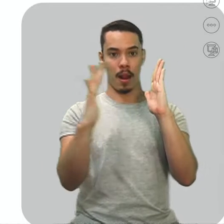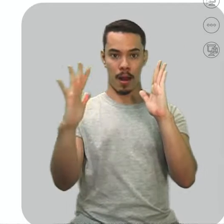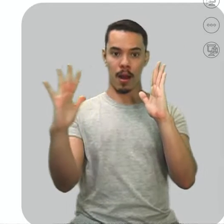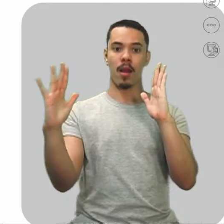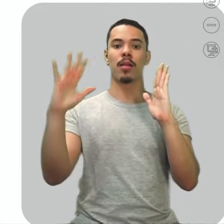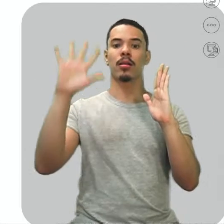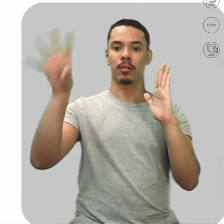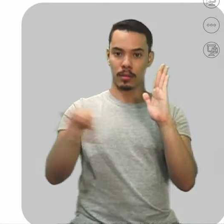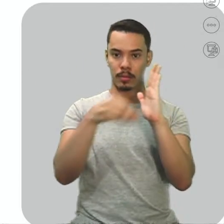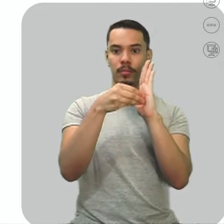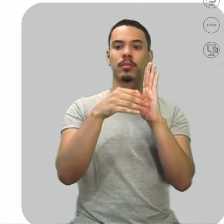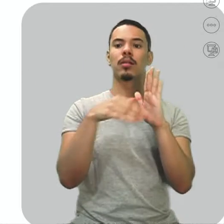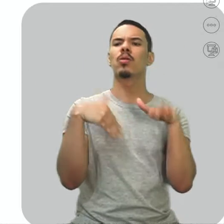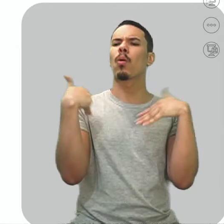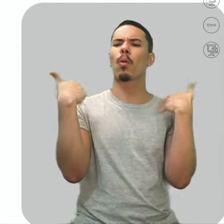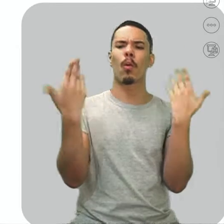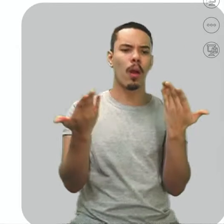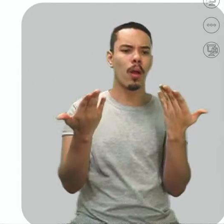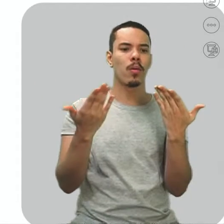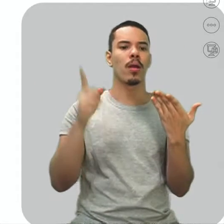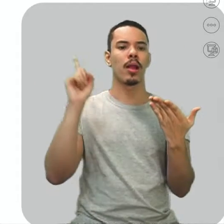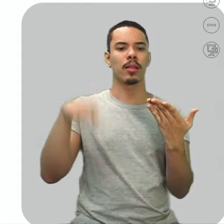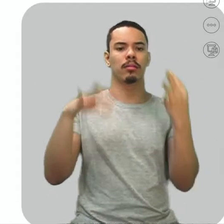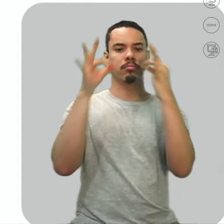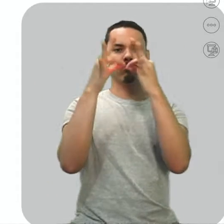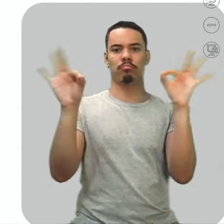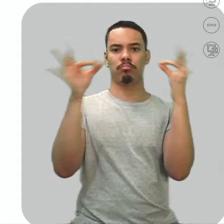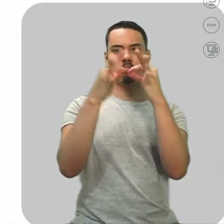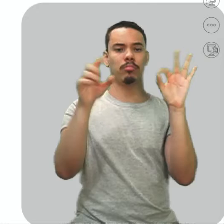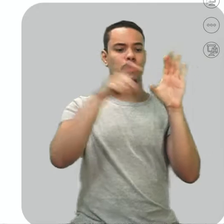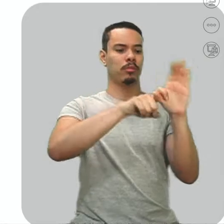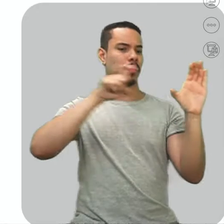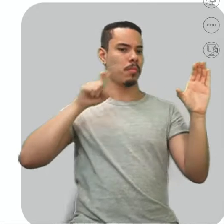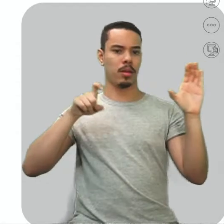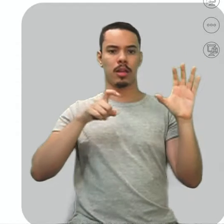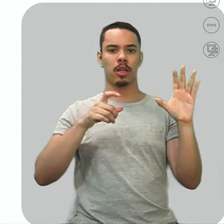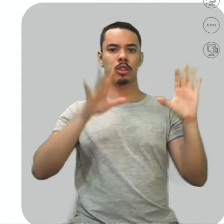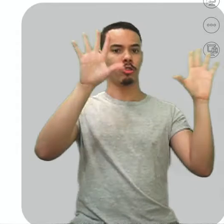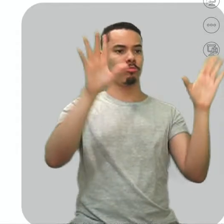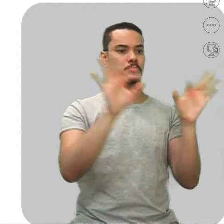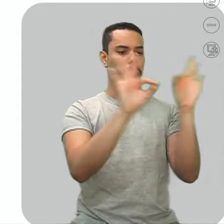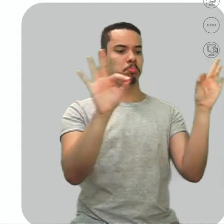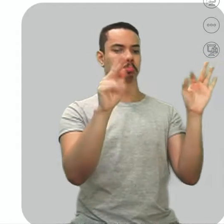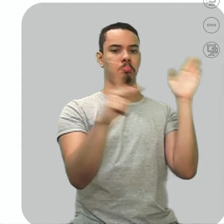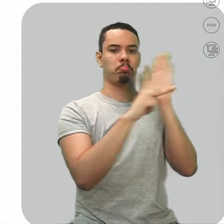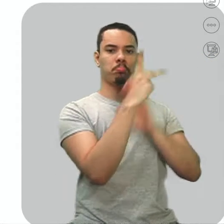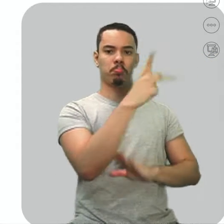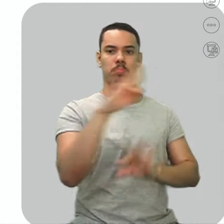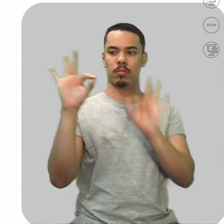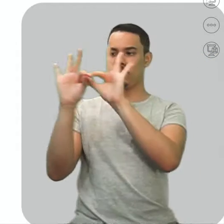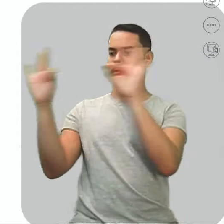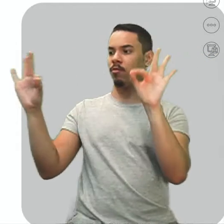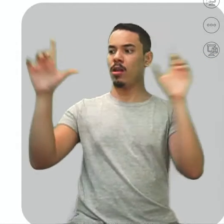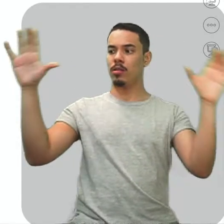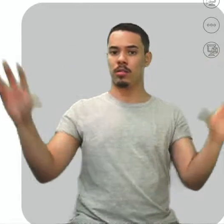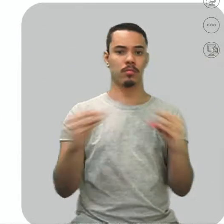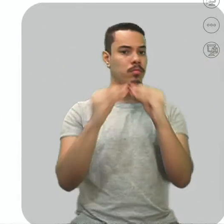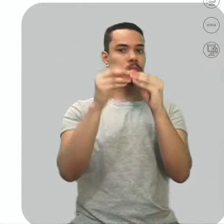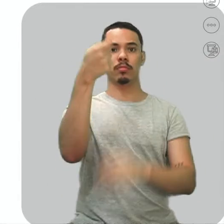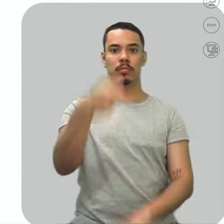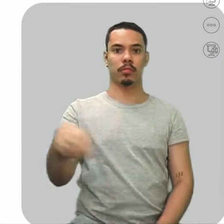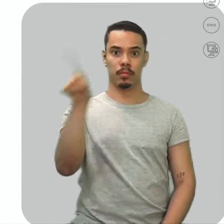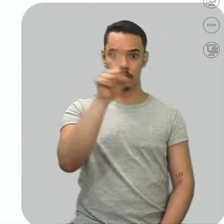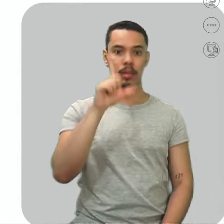coordenação é aquele construído por orações sintaticamente Independentes que se apresenta organizada e uma